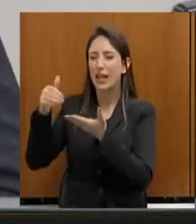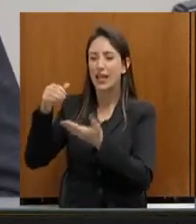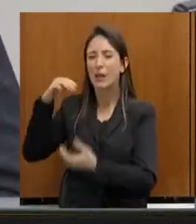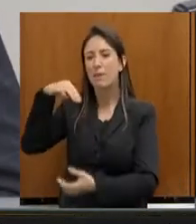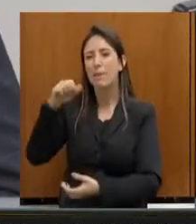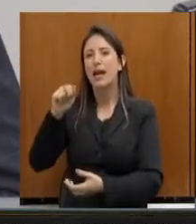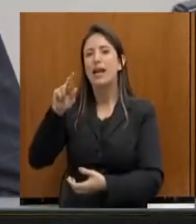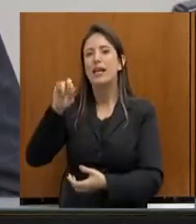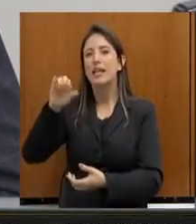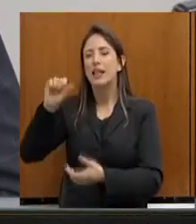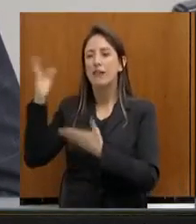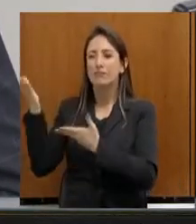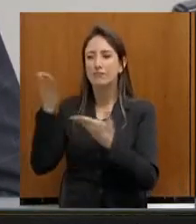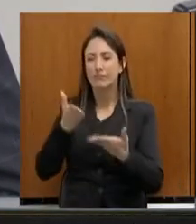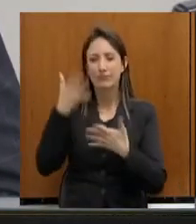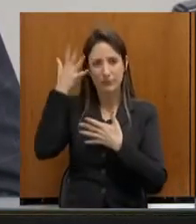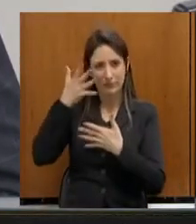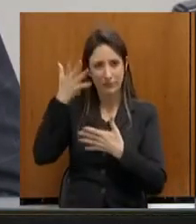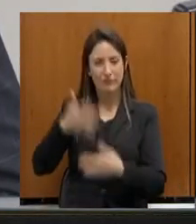todos contribuições